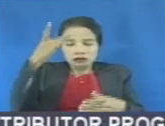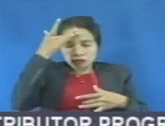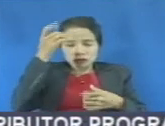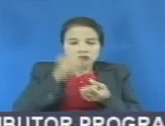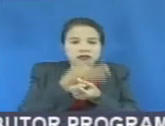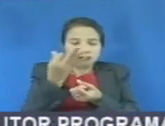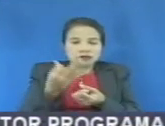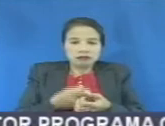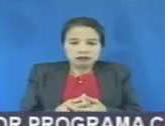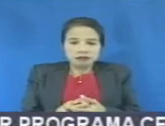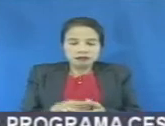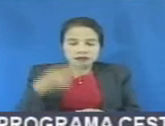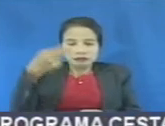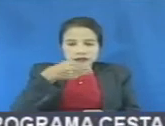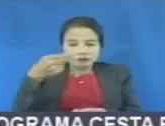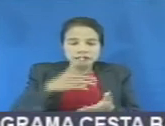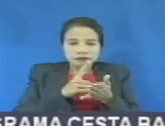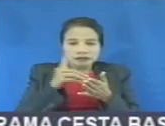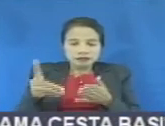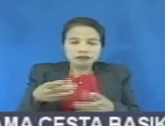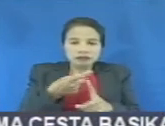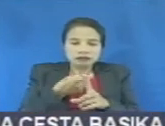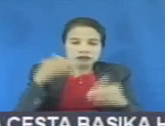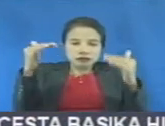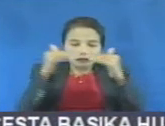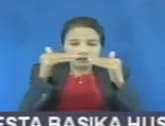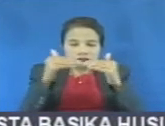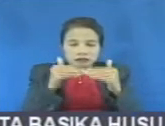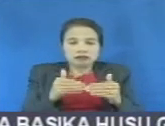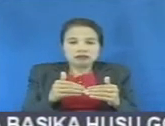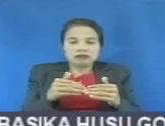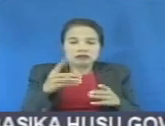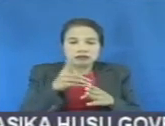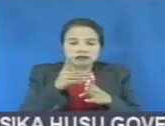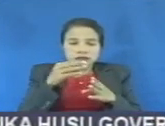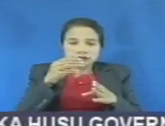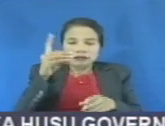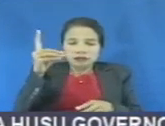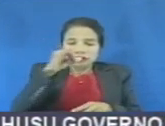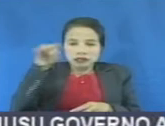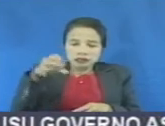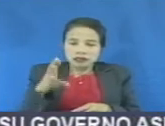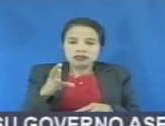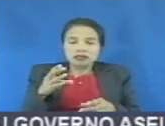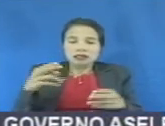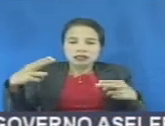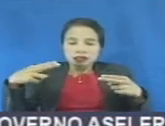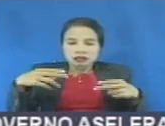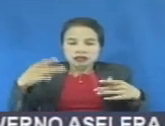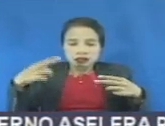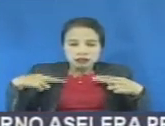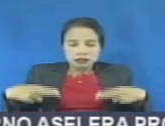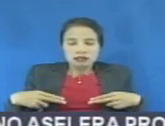COVID-19. Quinta-feira, semana ne, li husi conferência imprensa, Direção Nacional Controlo Doenças, representa a